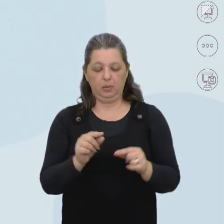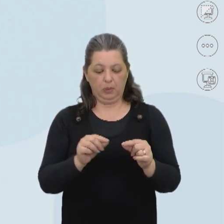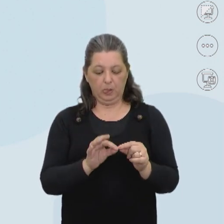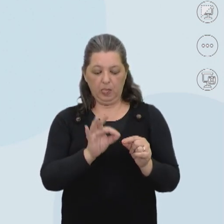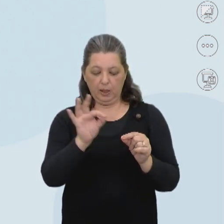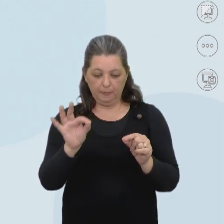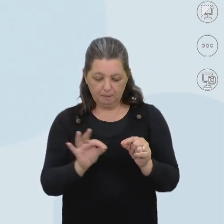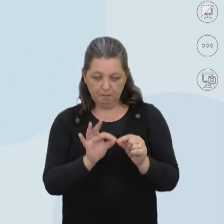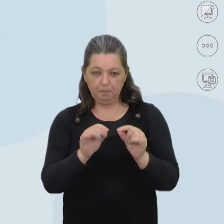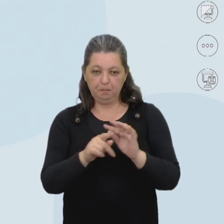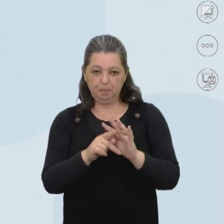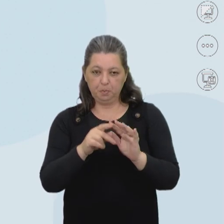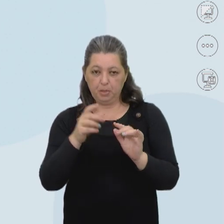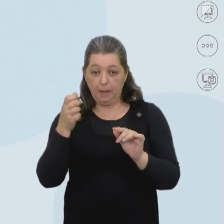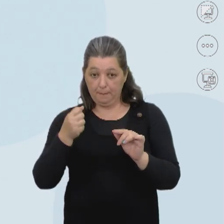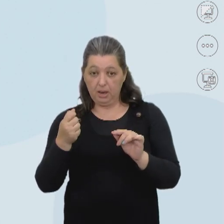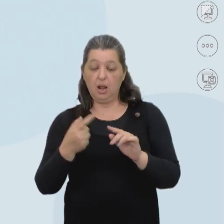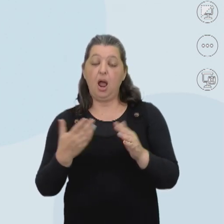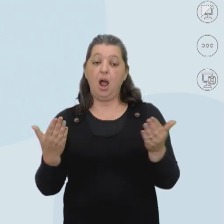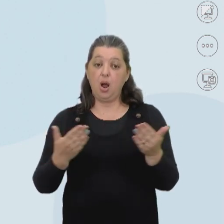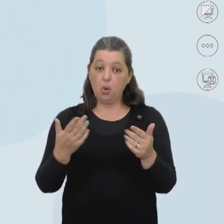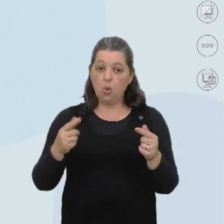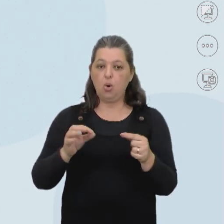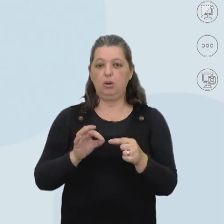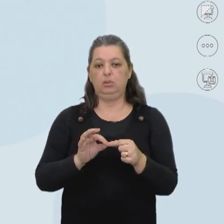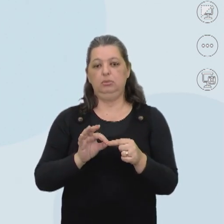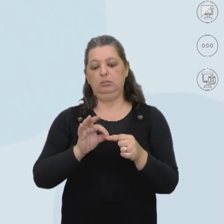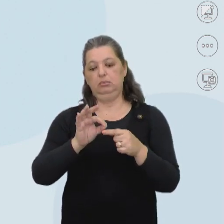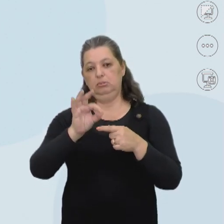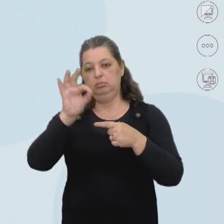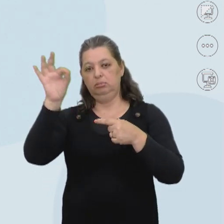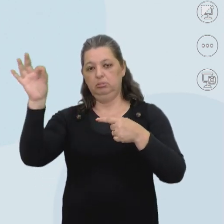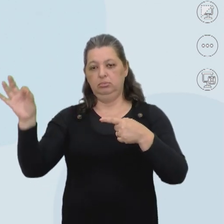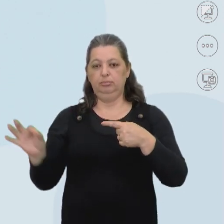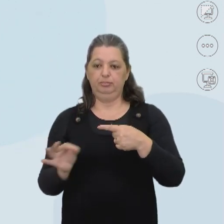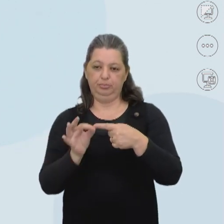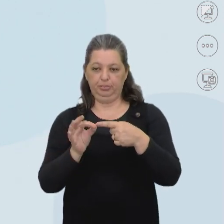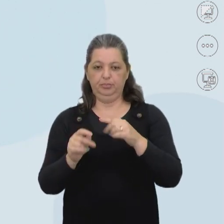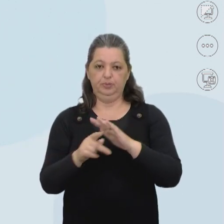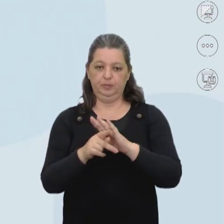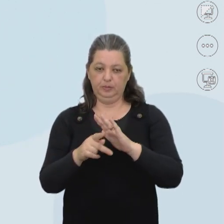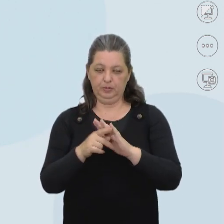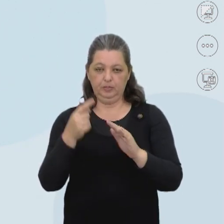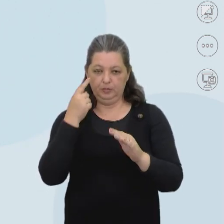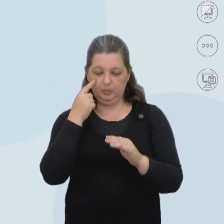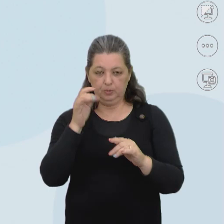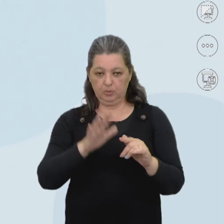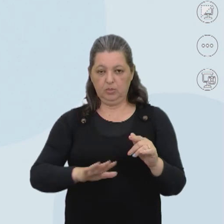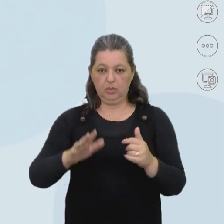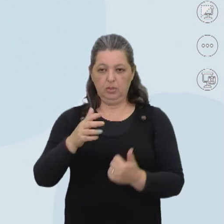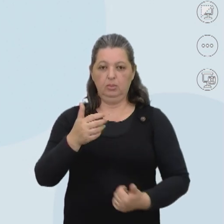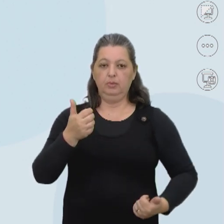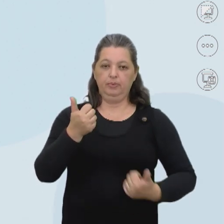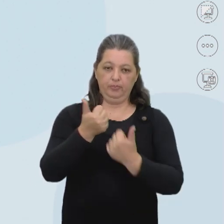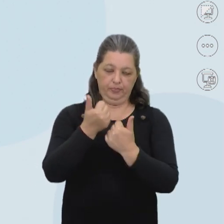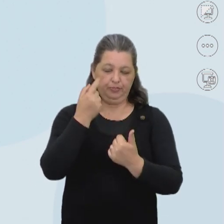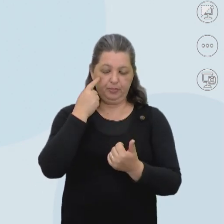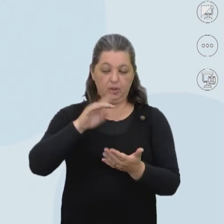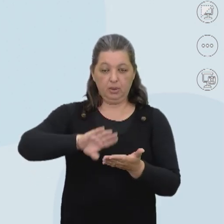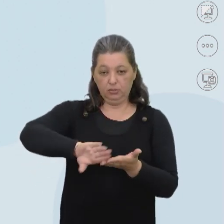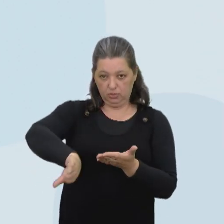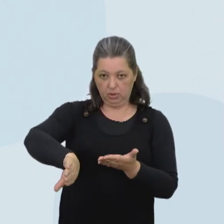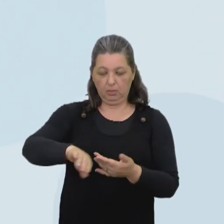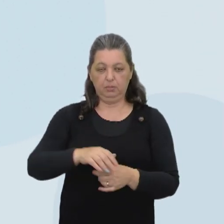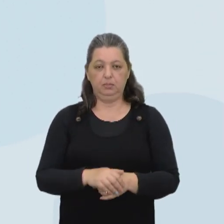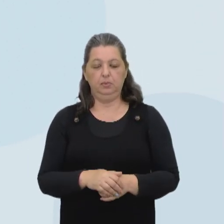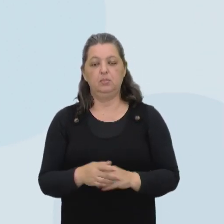que você calcule a área da parte preta e depois subtraia a área do anterior, tá bom? Então você vai